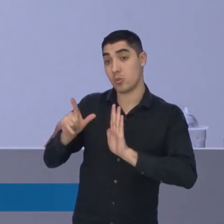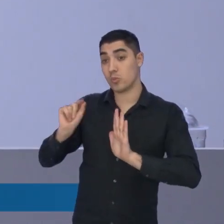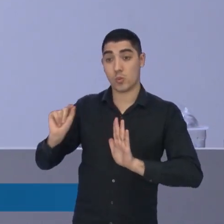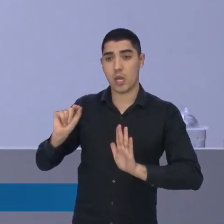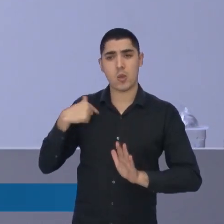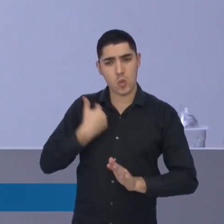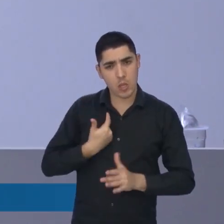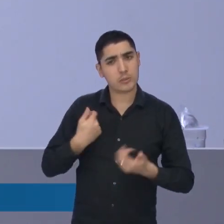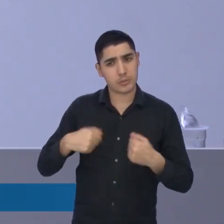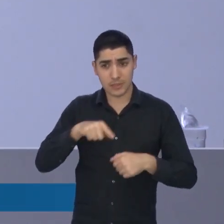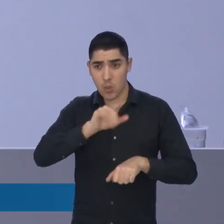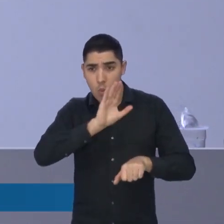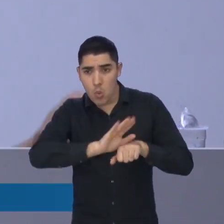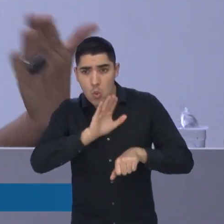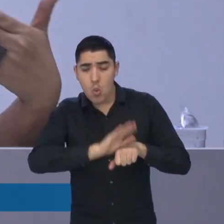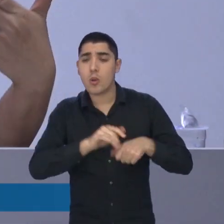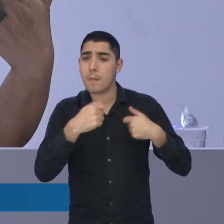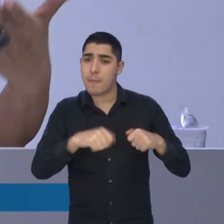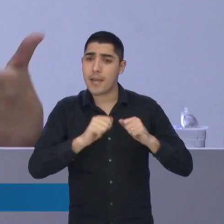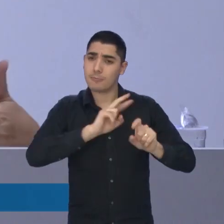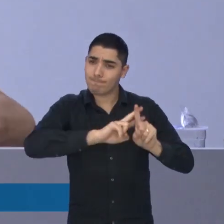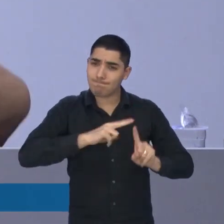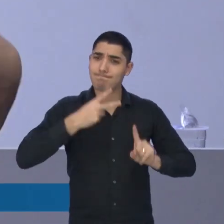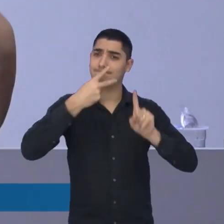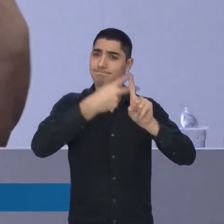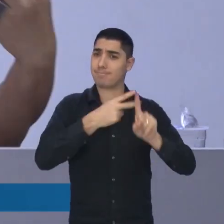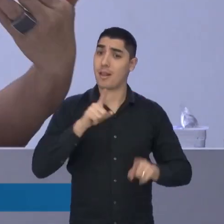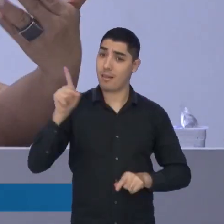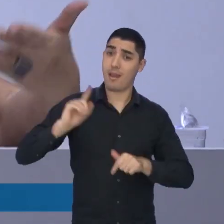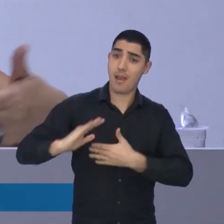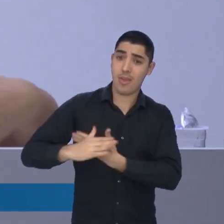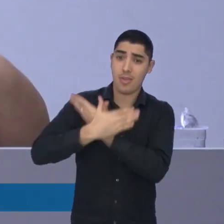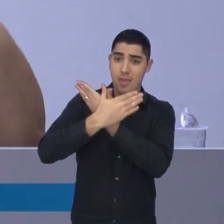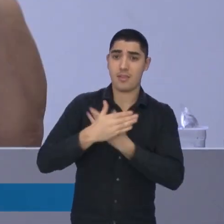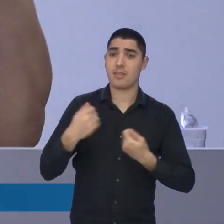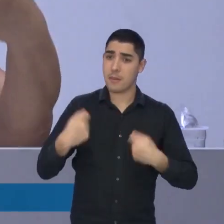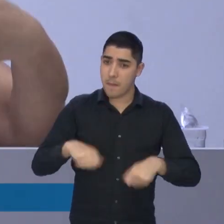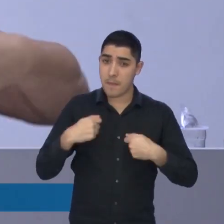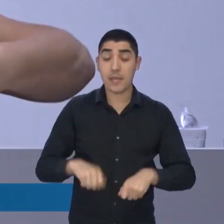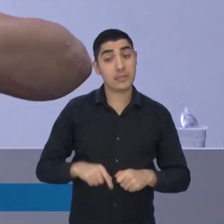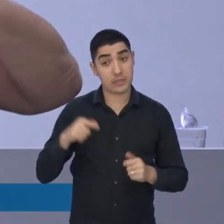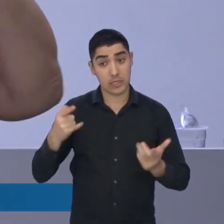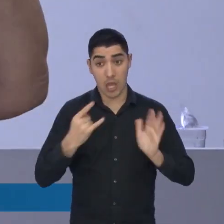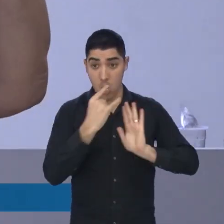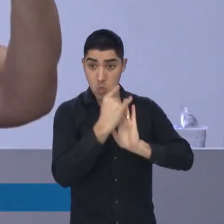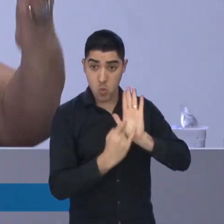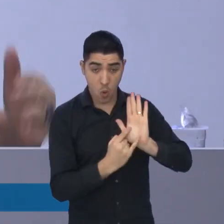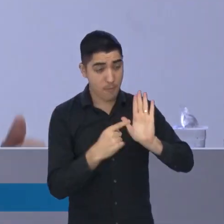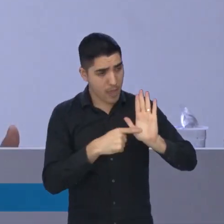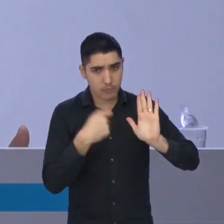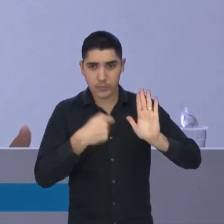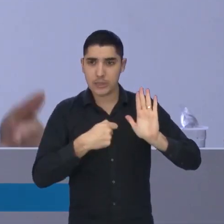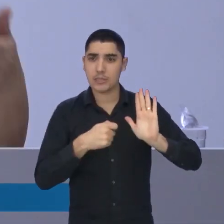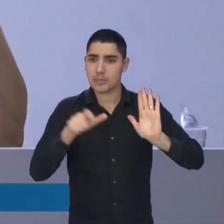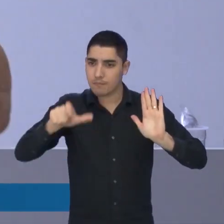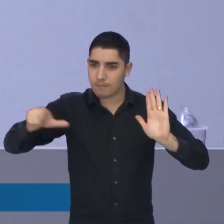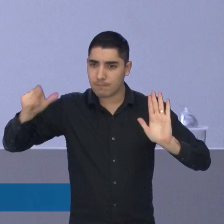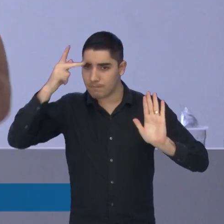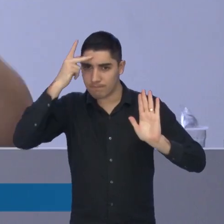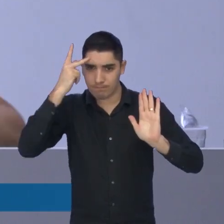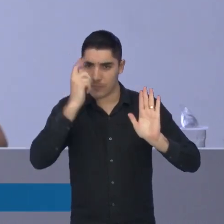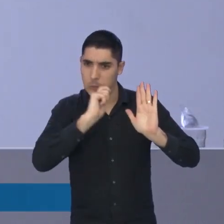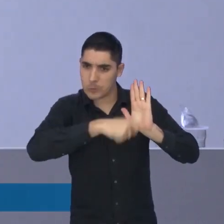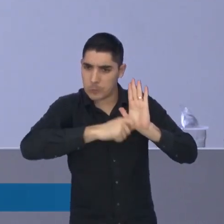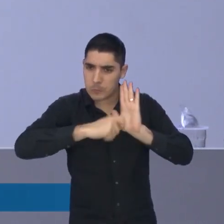ampliação dos cursos e o compromisso desse documento assinado aí